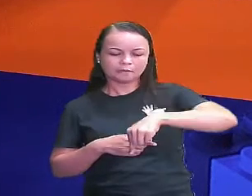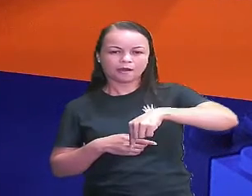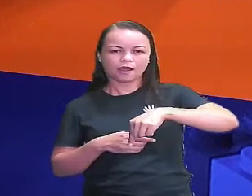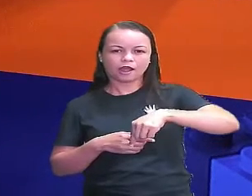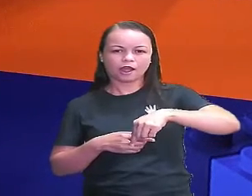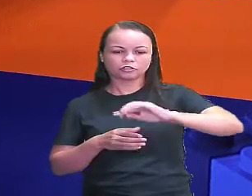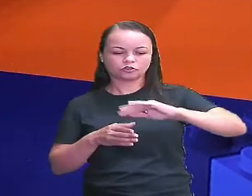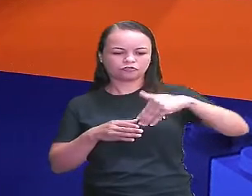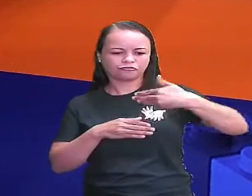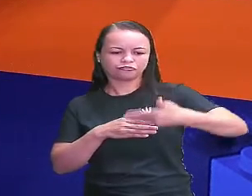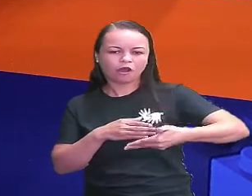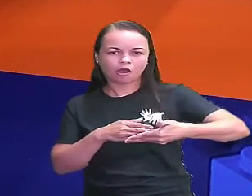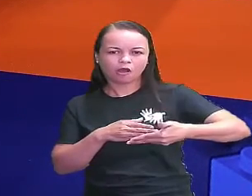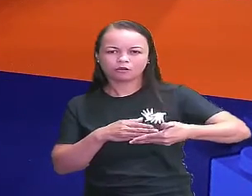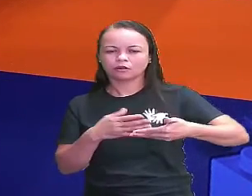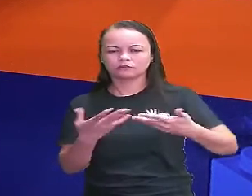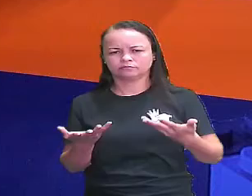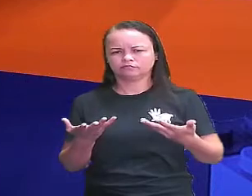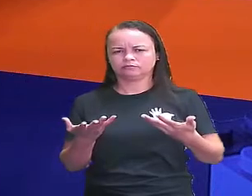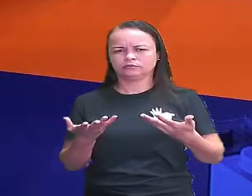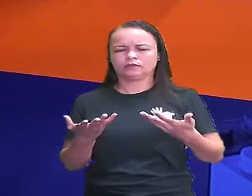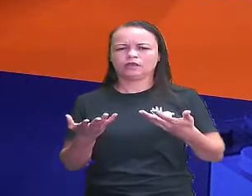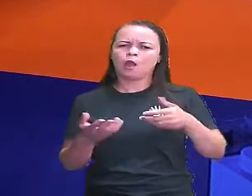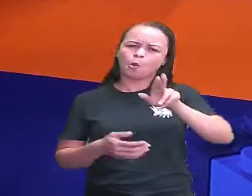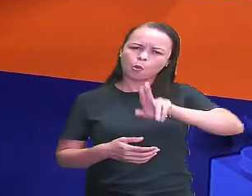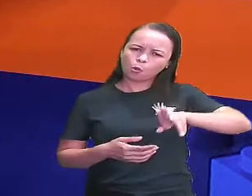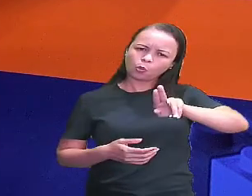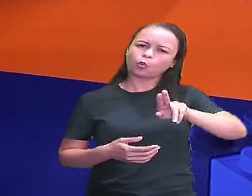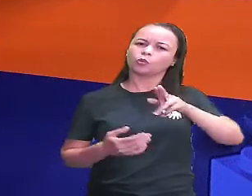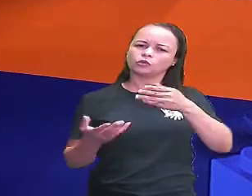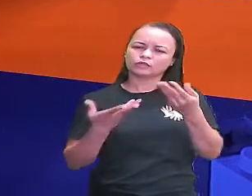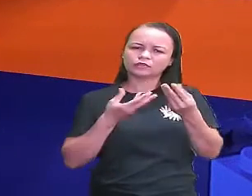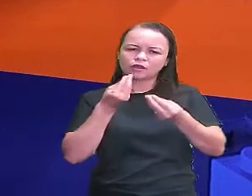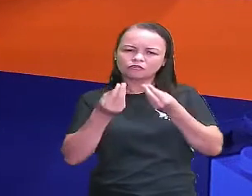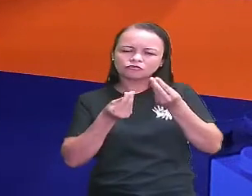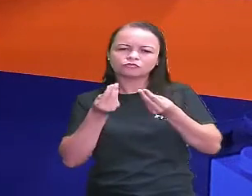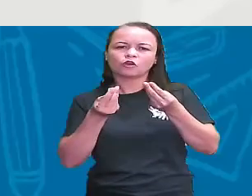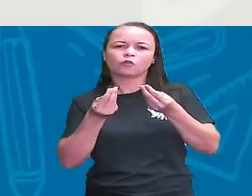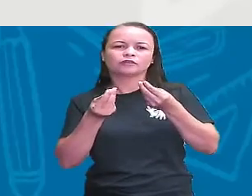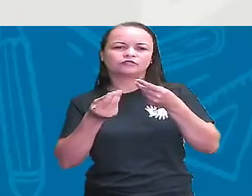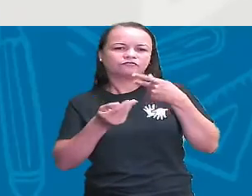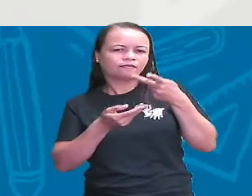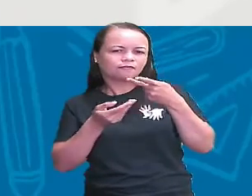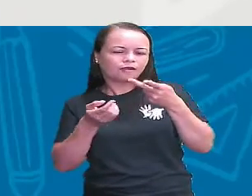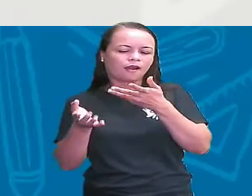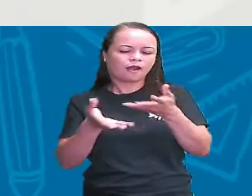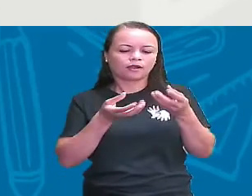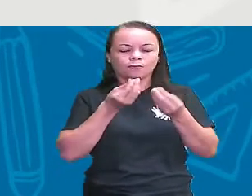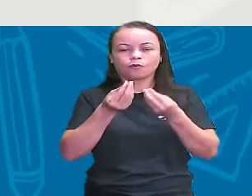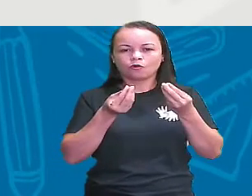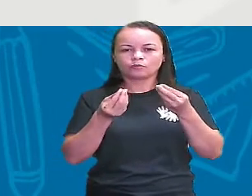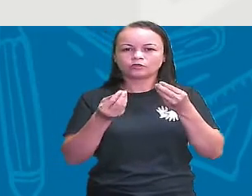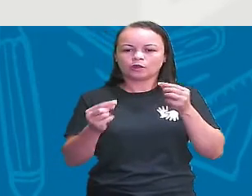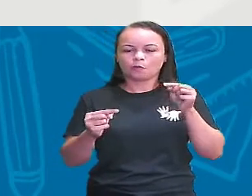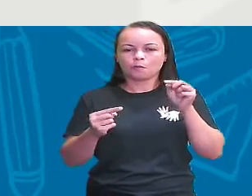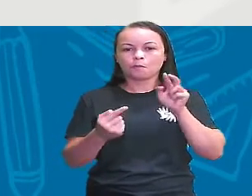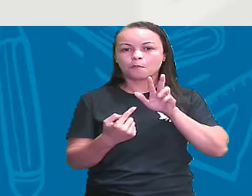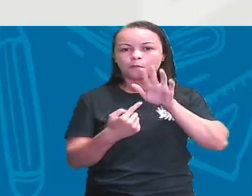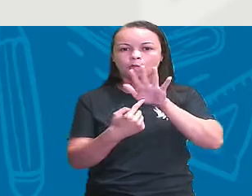fora. Geralmente a gente usa esse linguajar para dizer onde é que está determinado objeto.